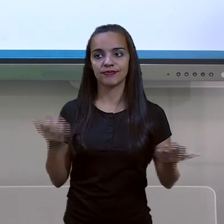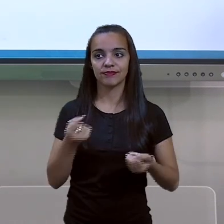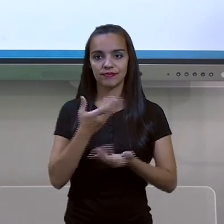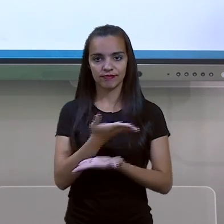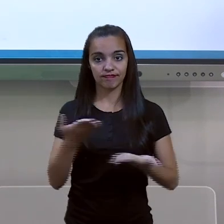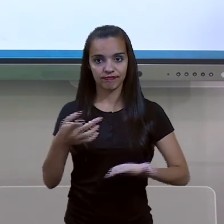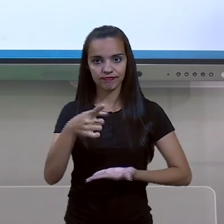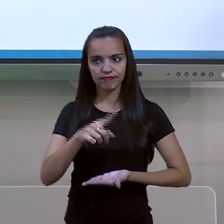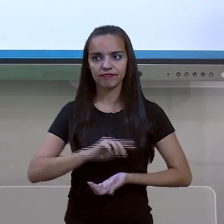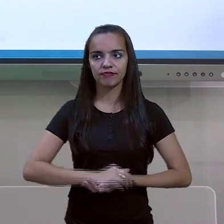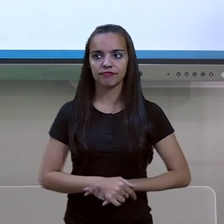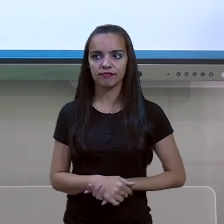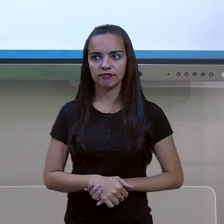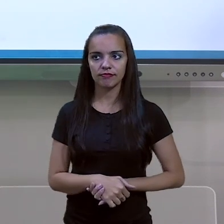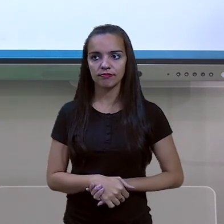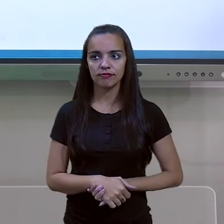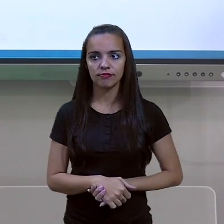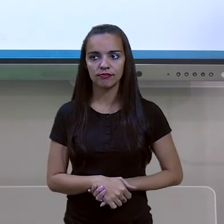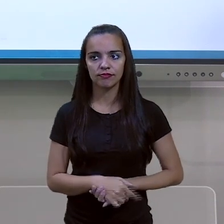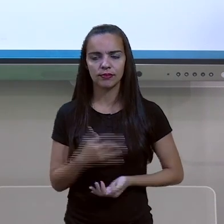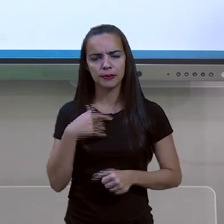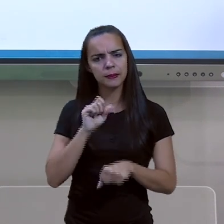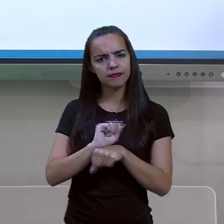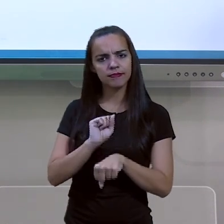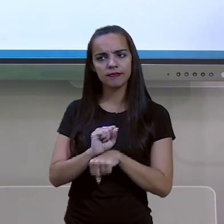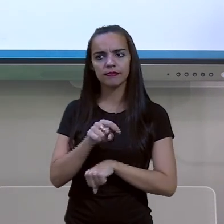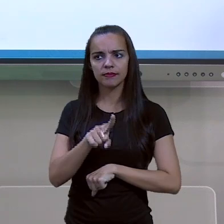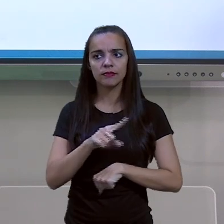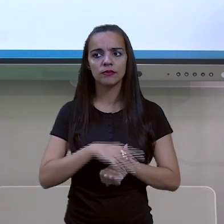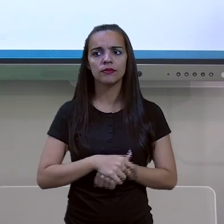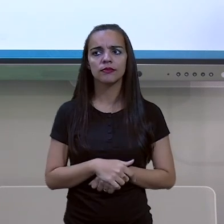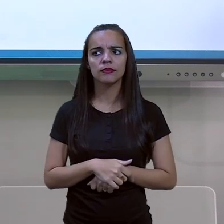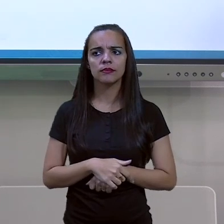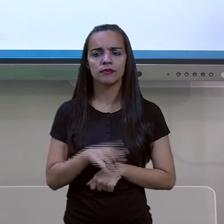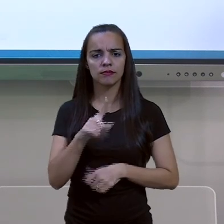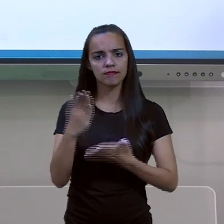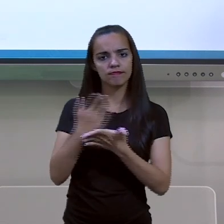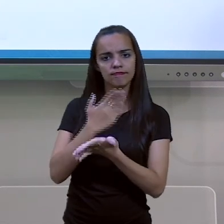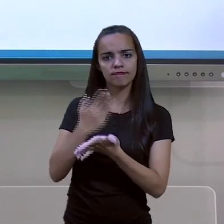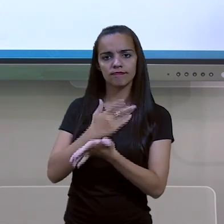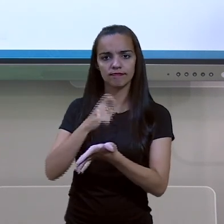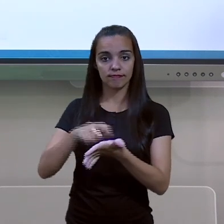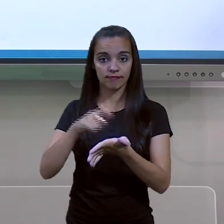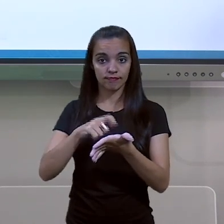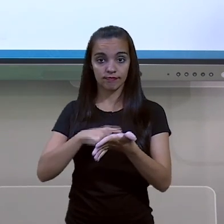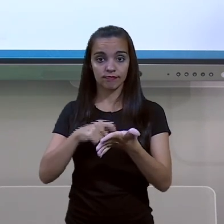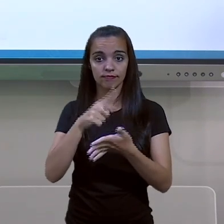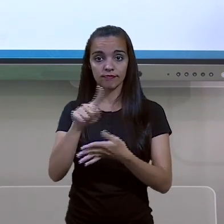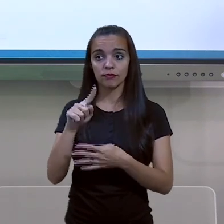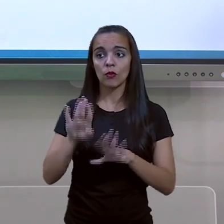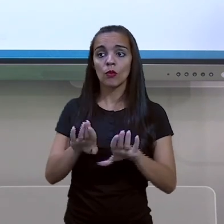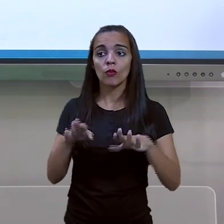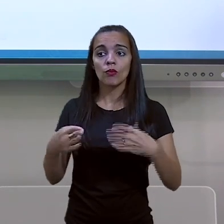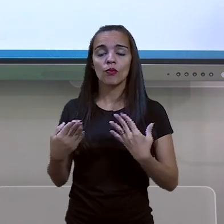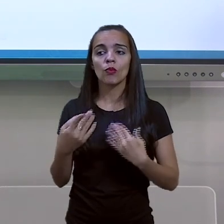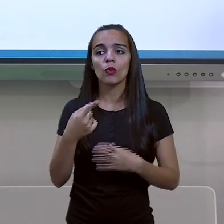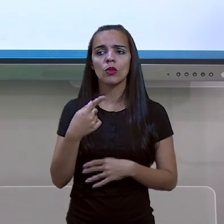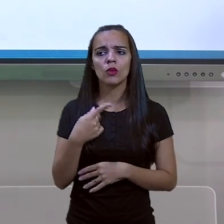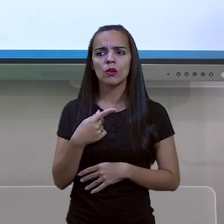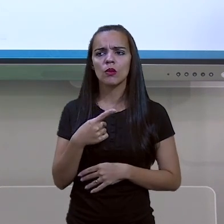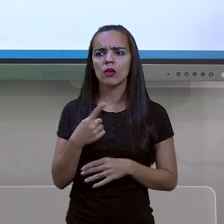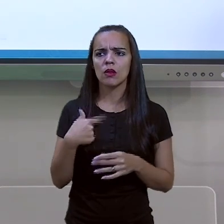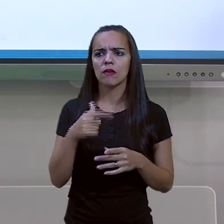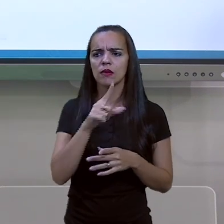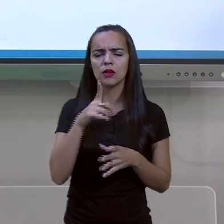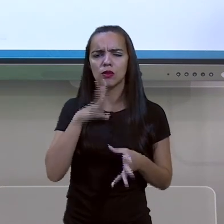Agora é com vocês. Agora eu espero vocês, tá? No caderno de vocês, eu quero que vocês escrevam, façam